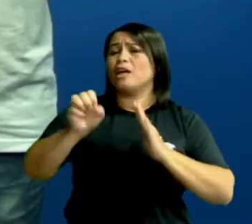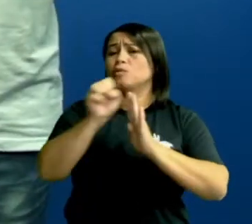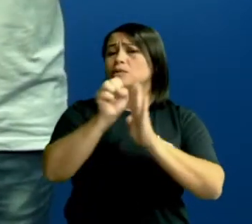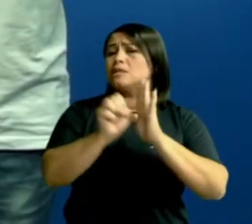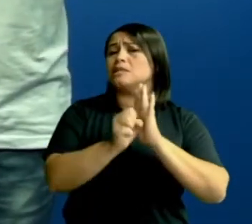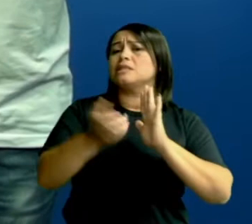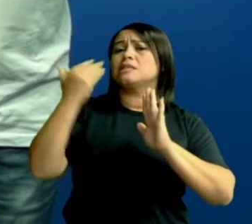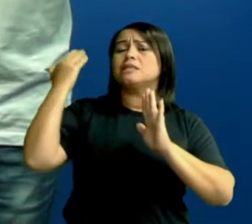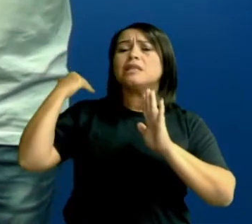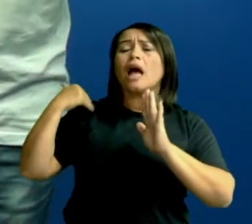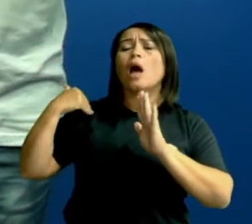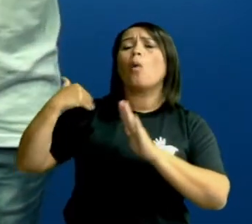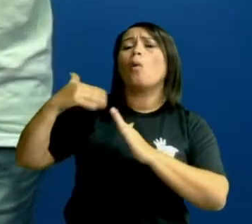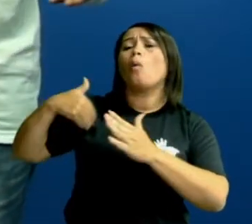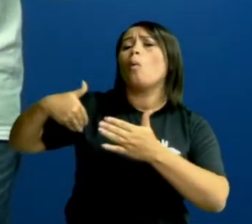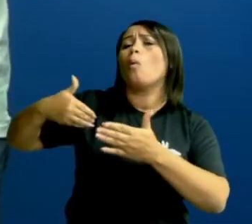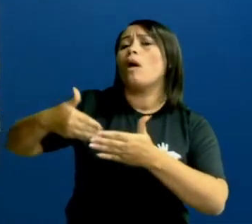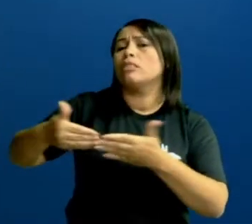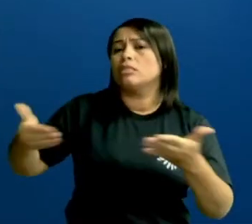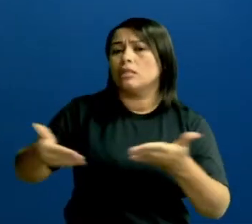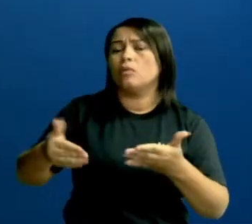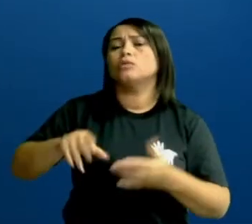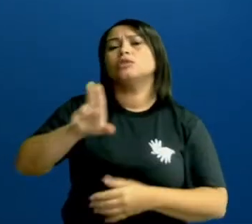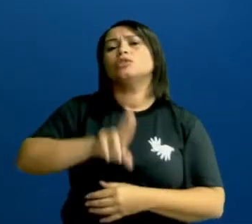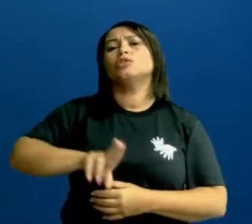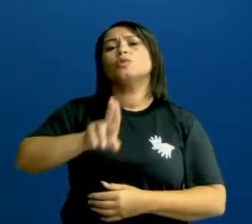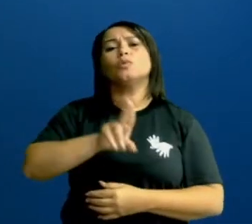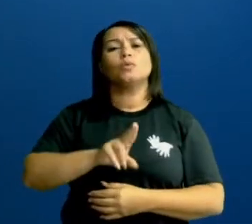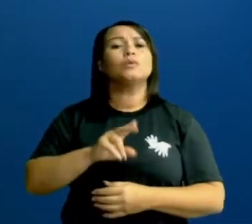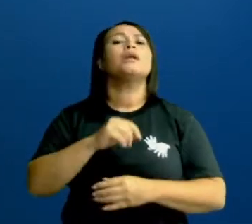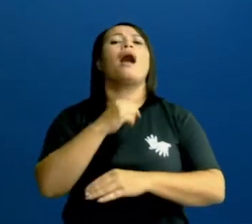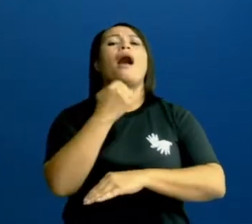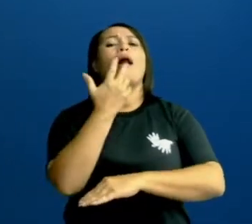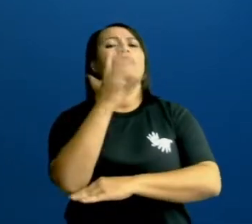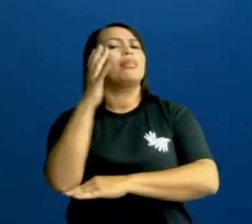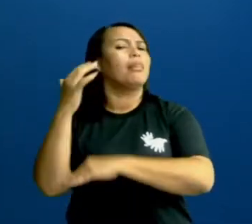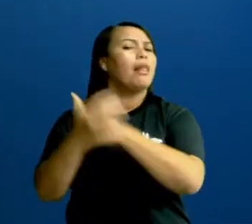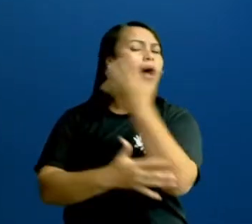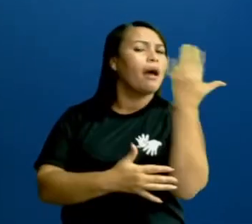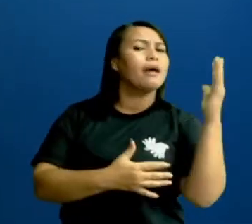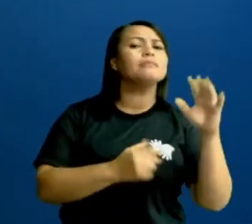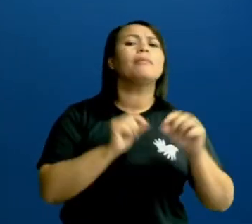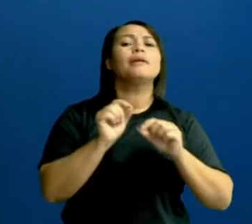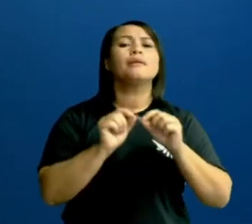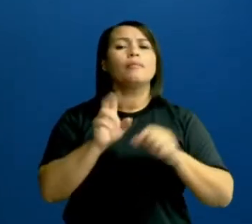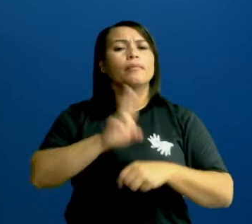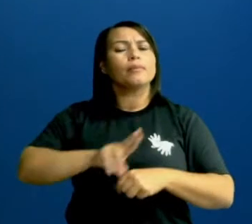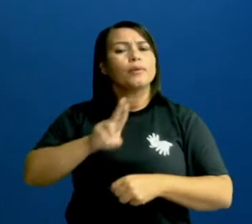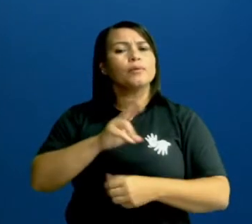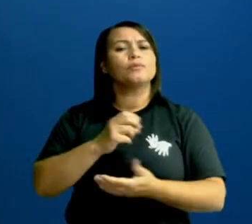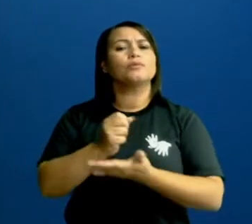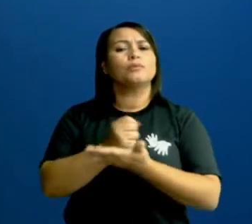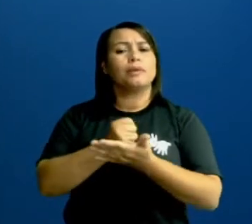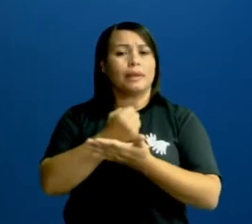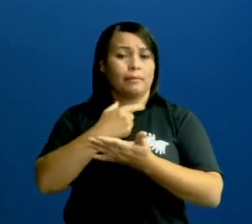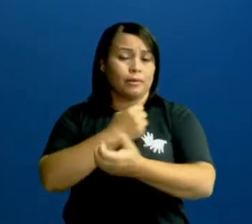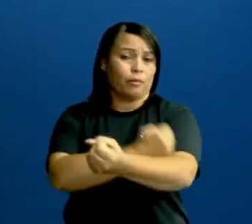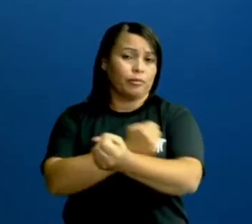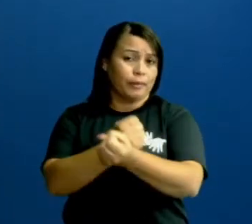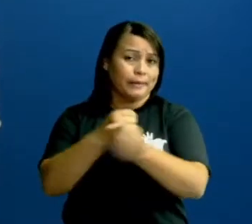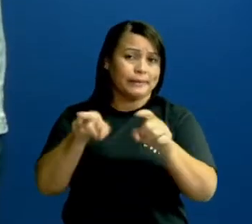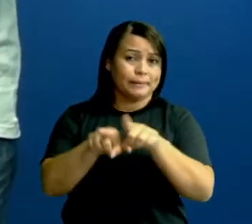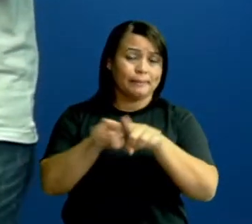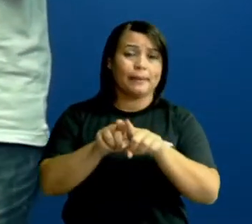homem pré-histórico, que se utiliza das ervas para uso como medicamentos ou como drogas.